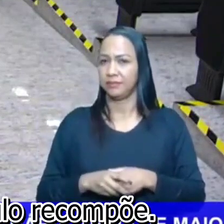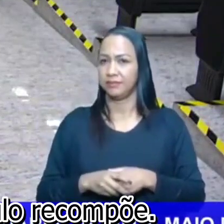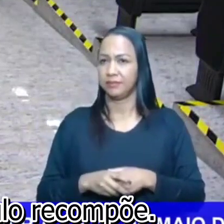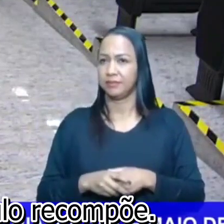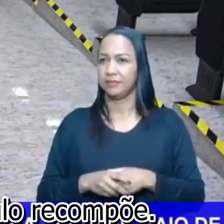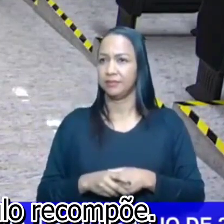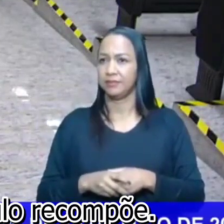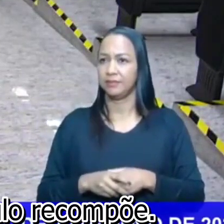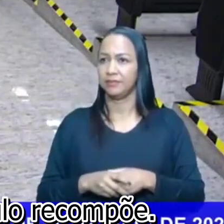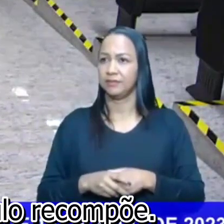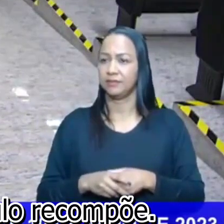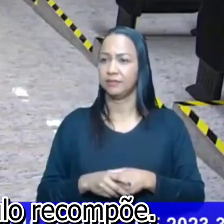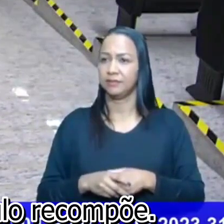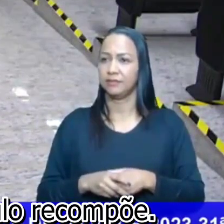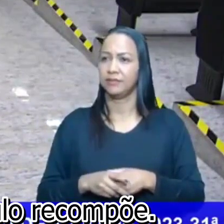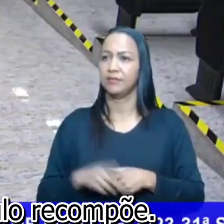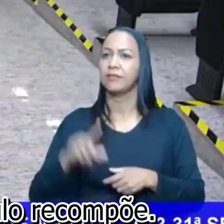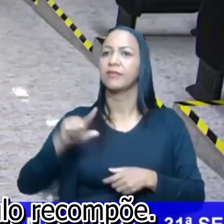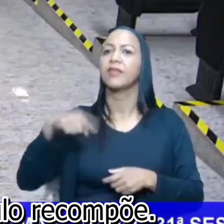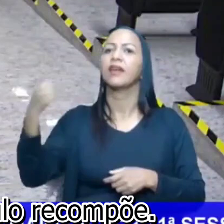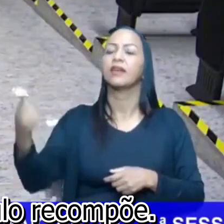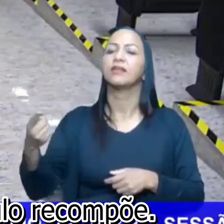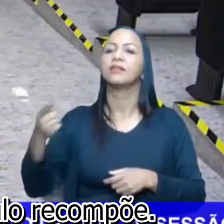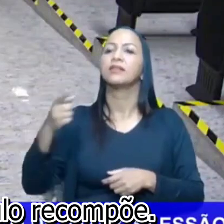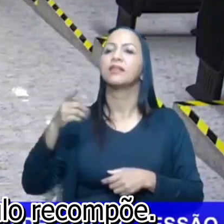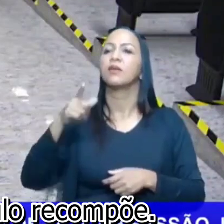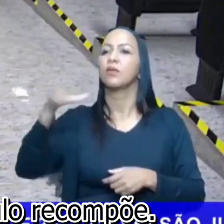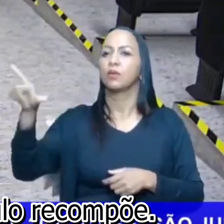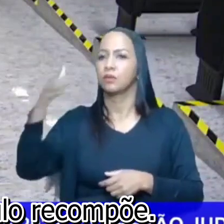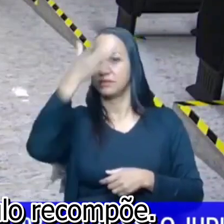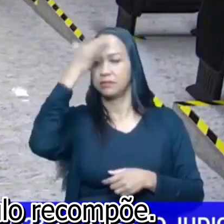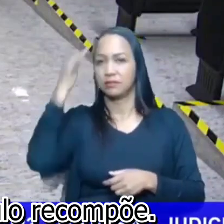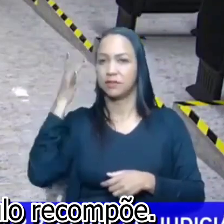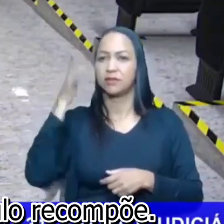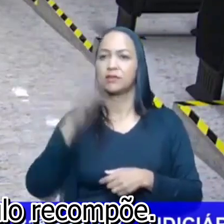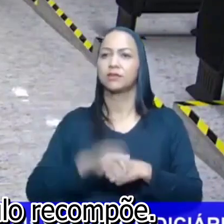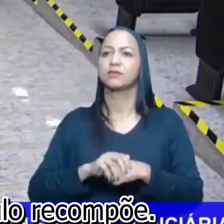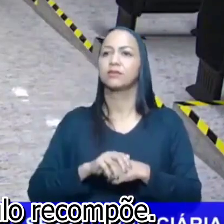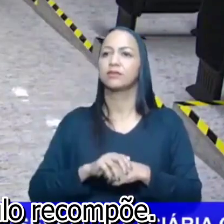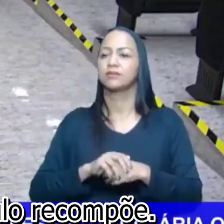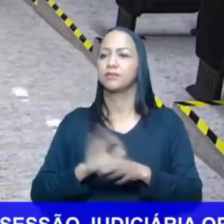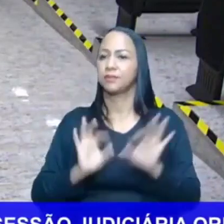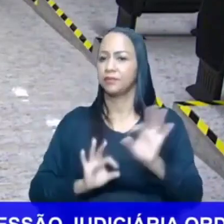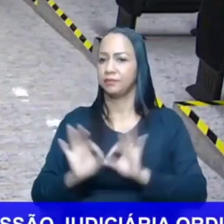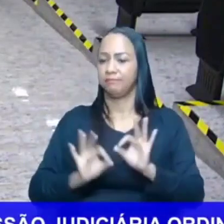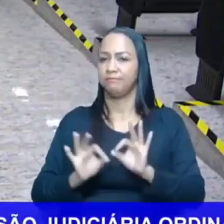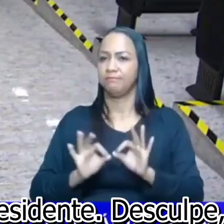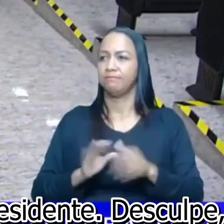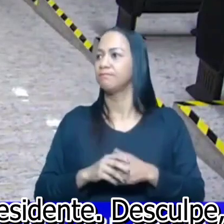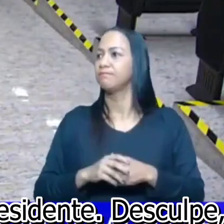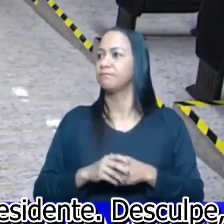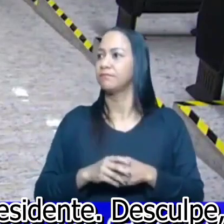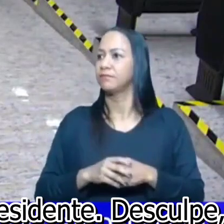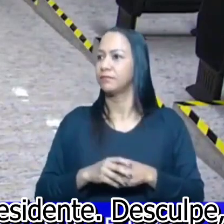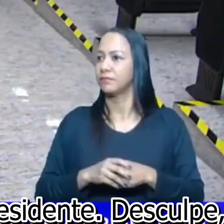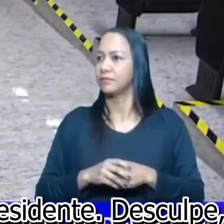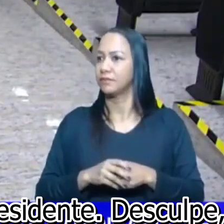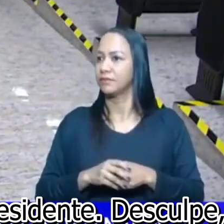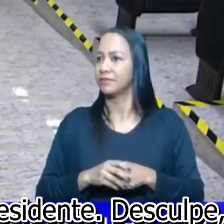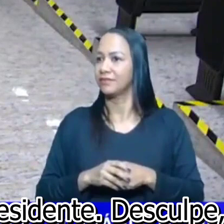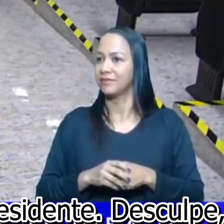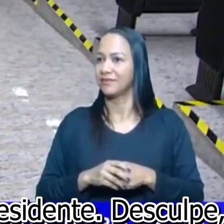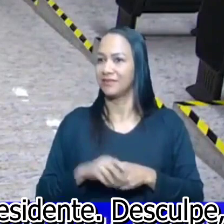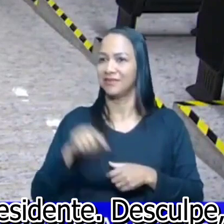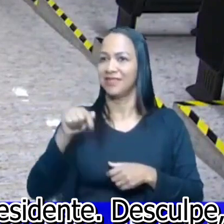Paulo, vamos então chamar outro, enquanto o Paulo recompõe. Carmo, vamos encerrar. Aqui, presidente.